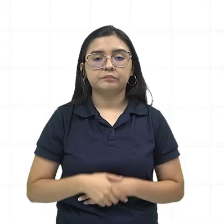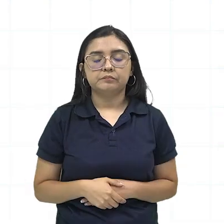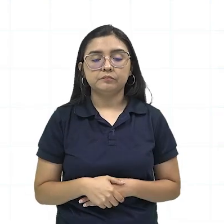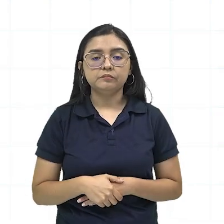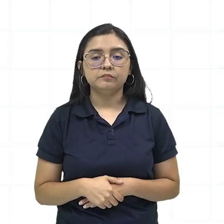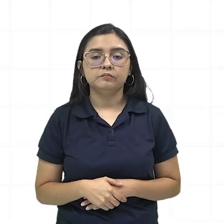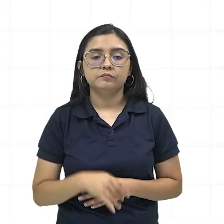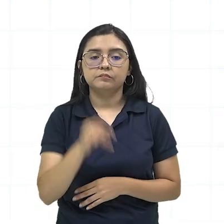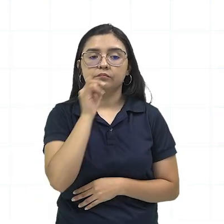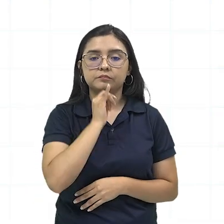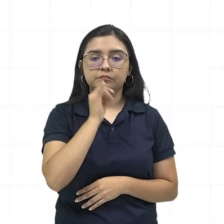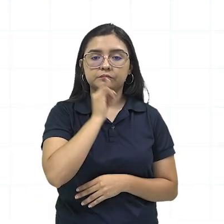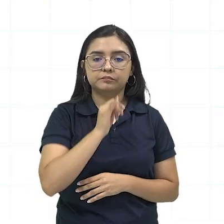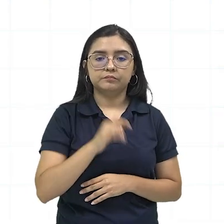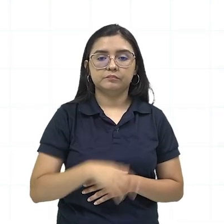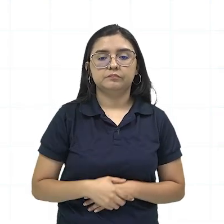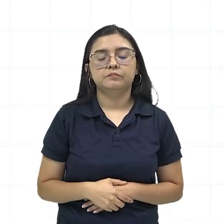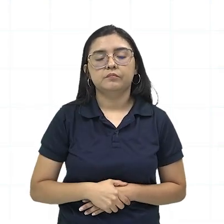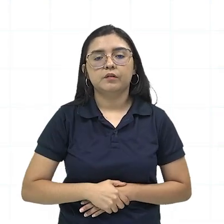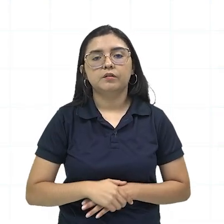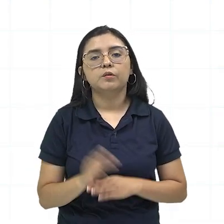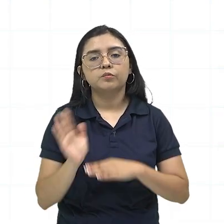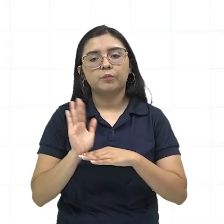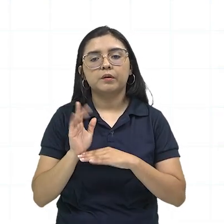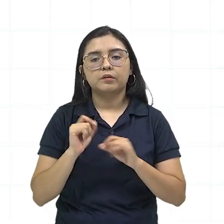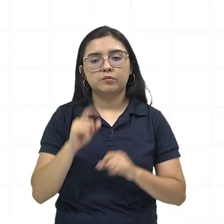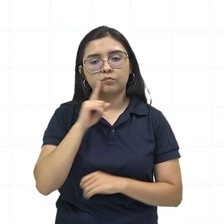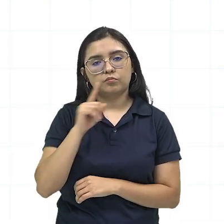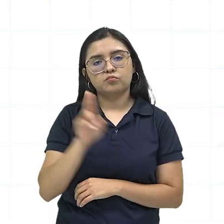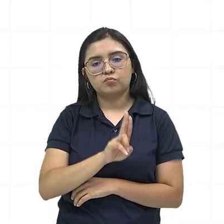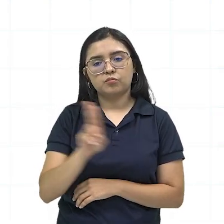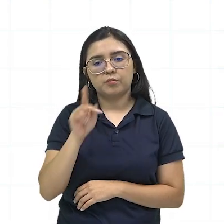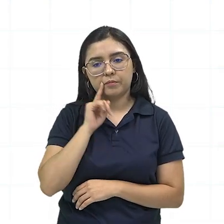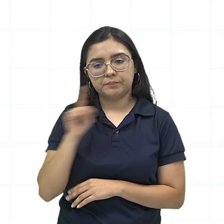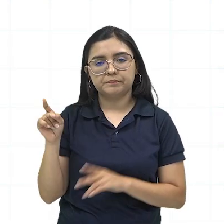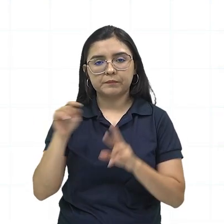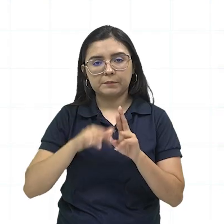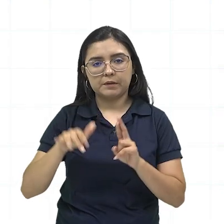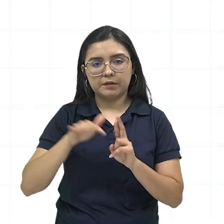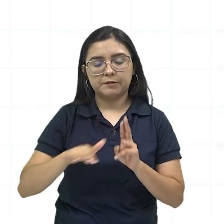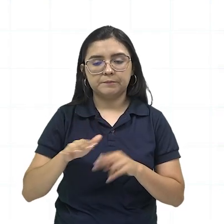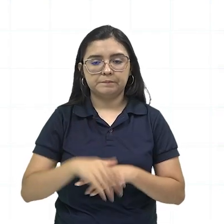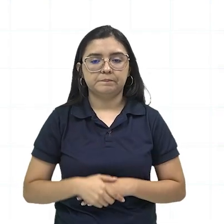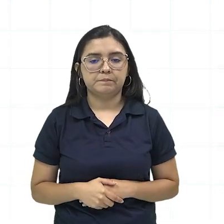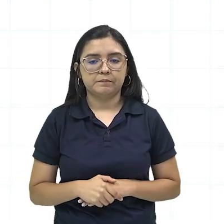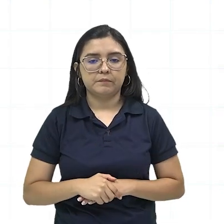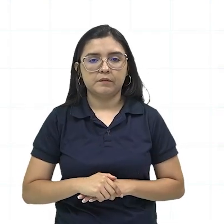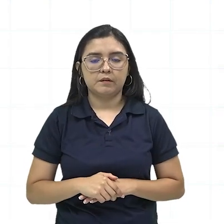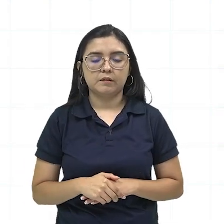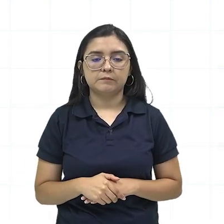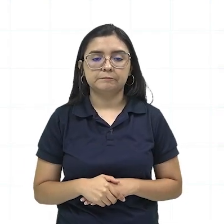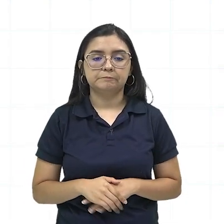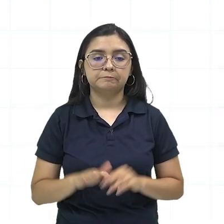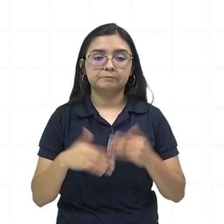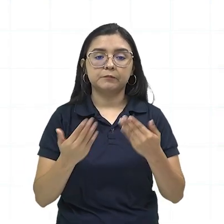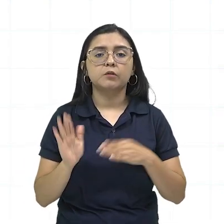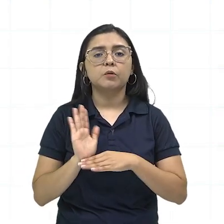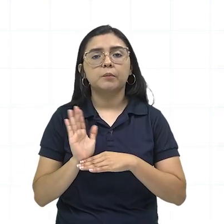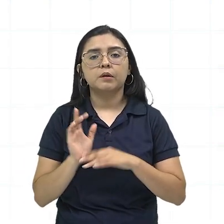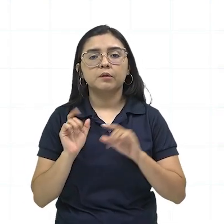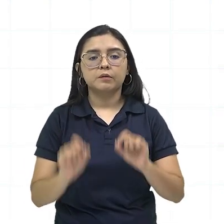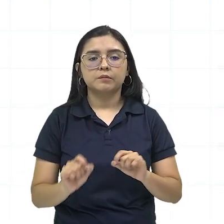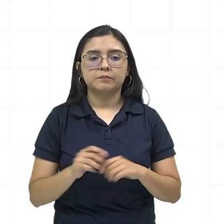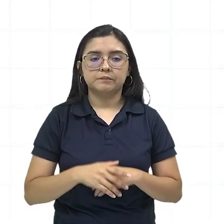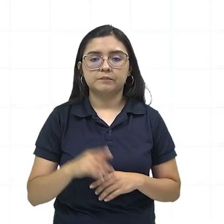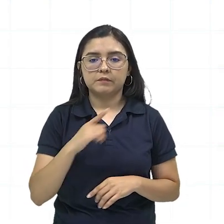nosso exemplo aí é um documentário chamado Ribeirinhos, né? Que trata sobre essas comunidades. Então esses documentários, eles são